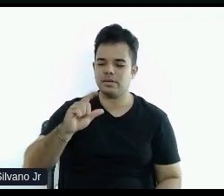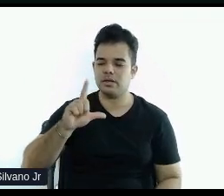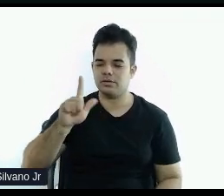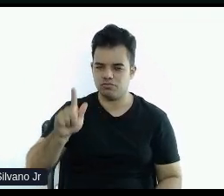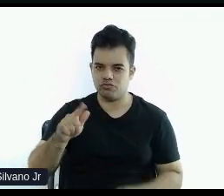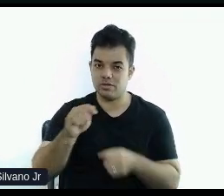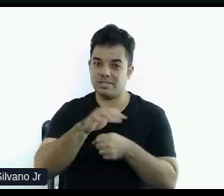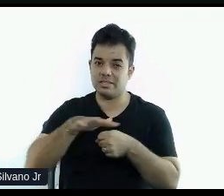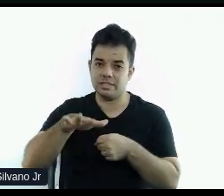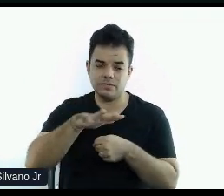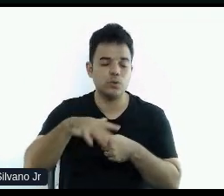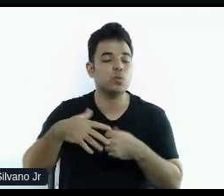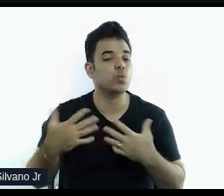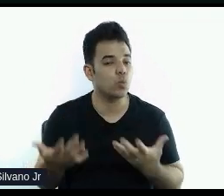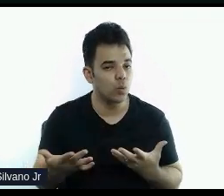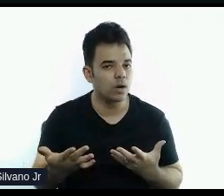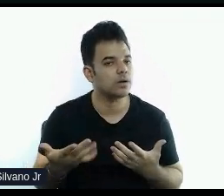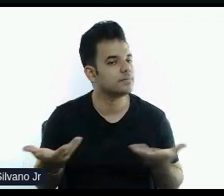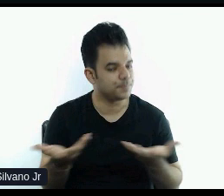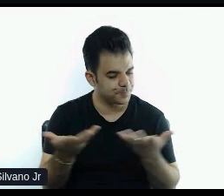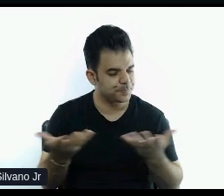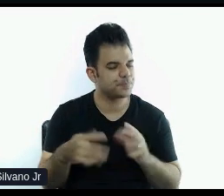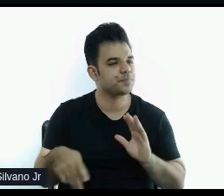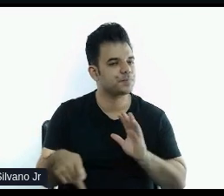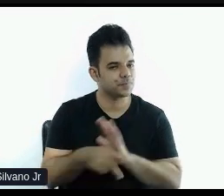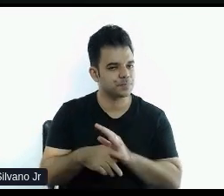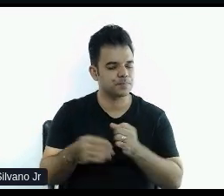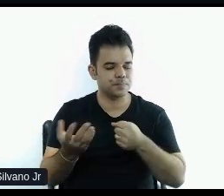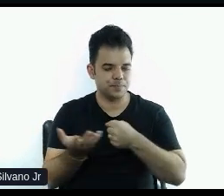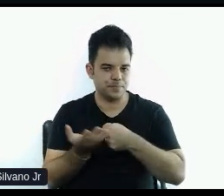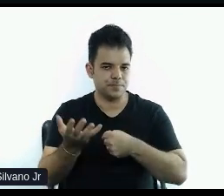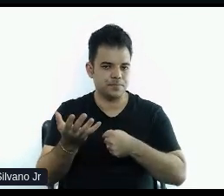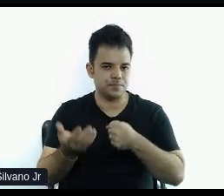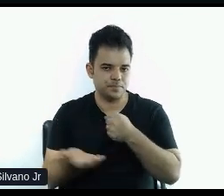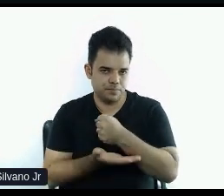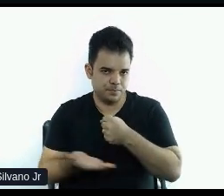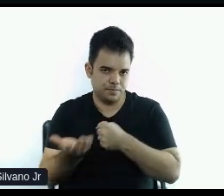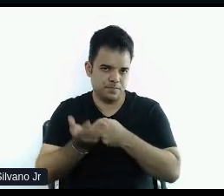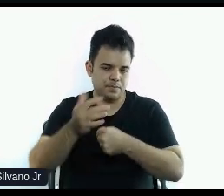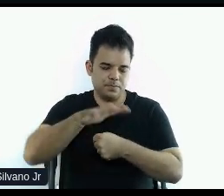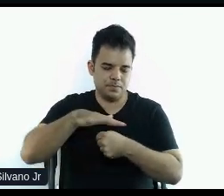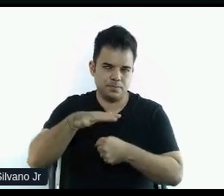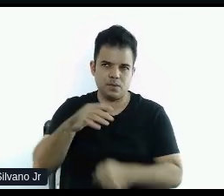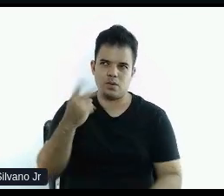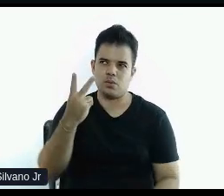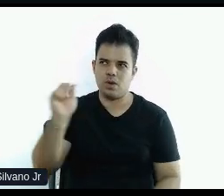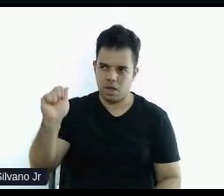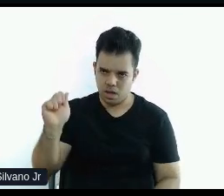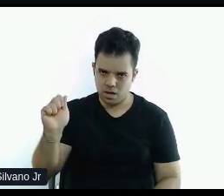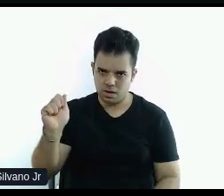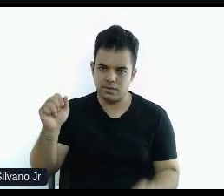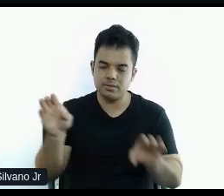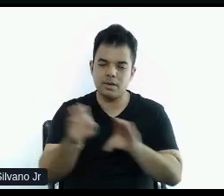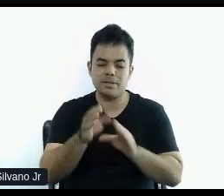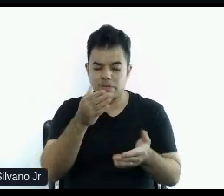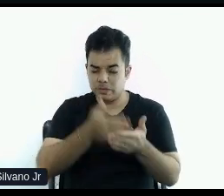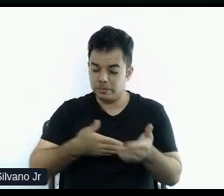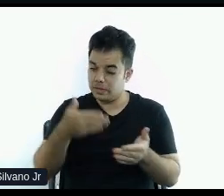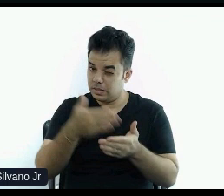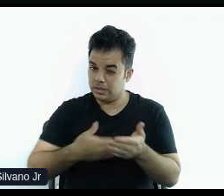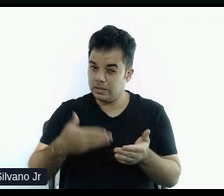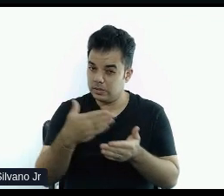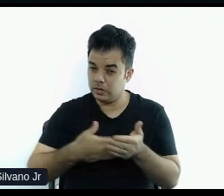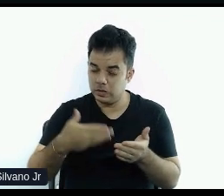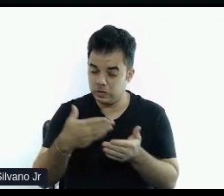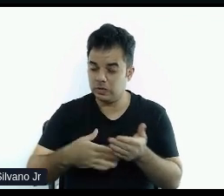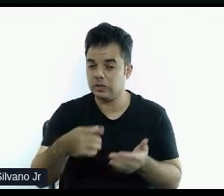impactado? Por exemplo, nesse caso, o nível 2A. O tipo da barreira que a gente tem, que aí a gente olha